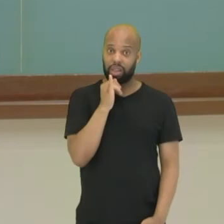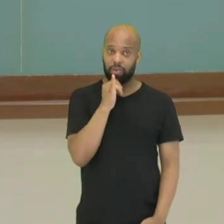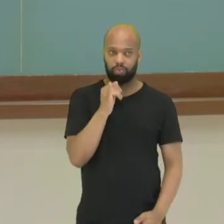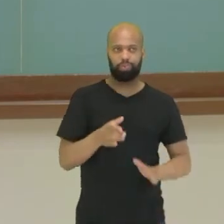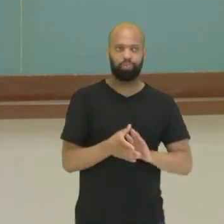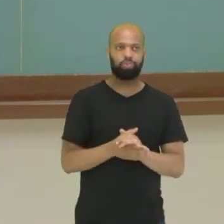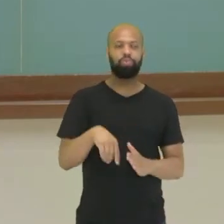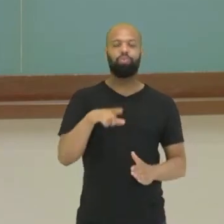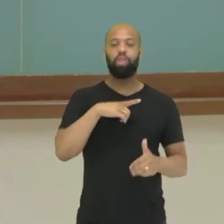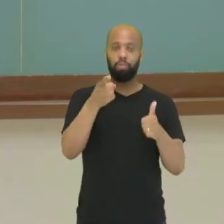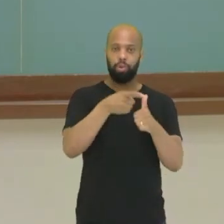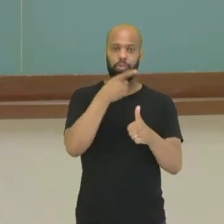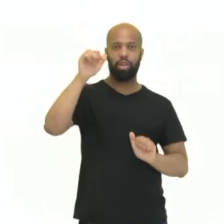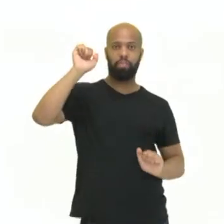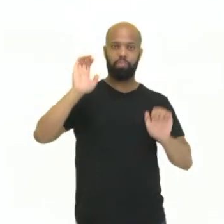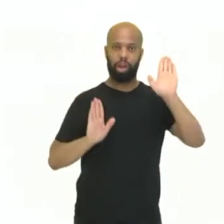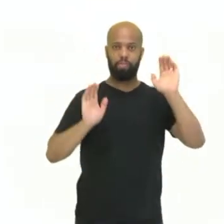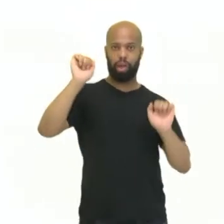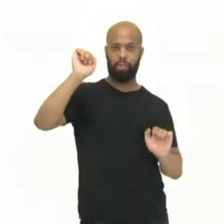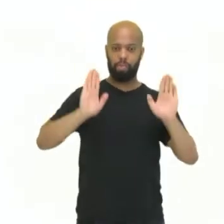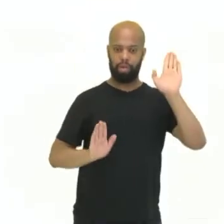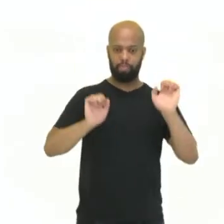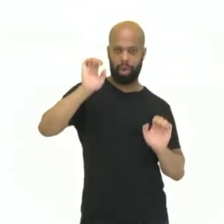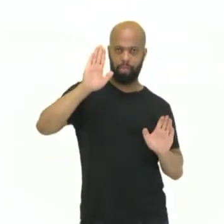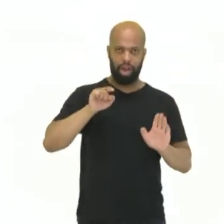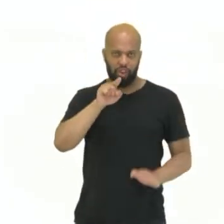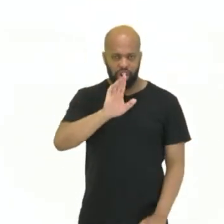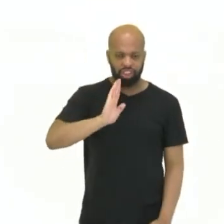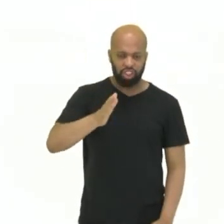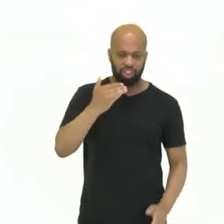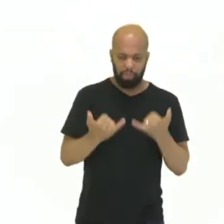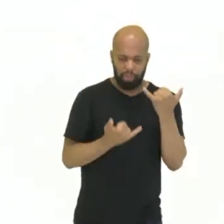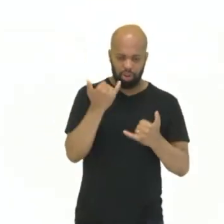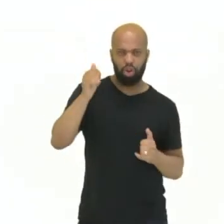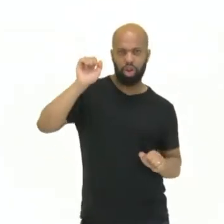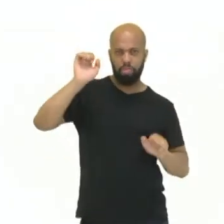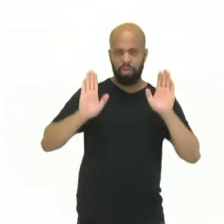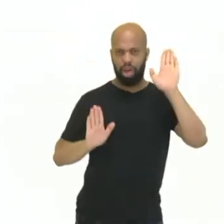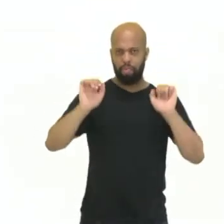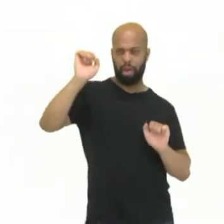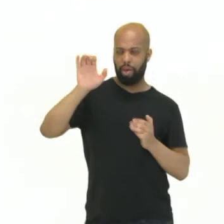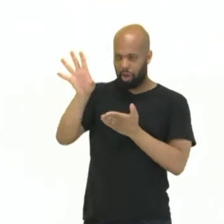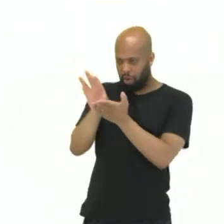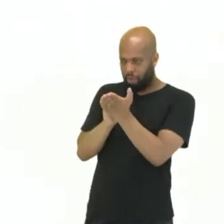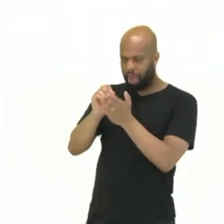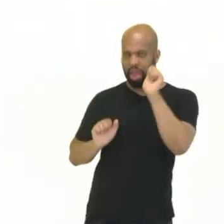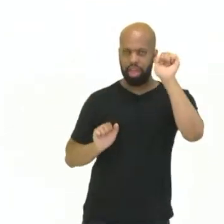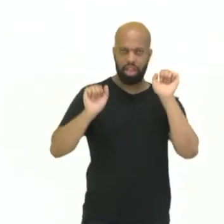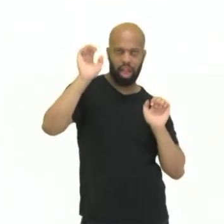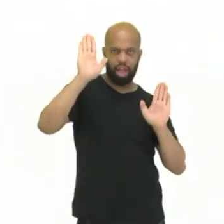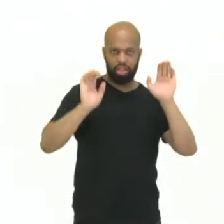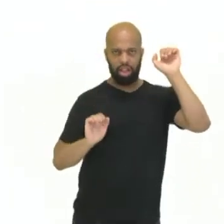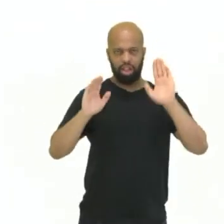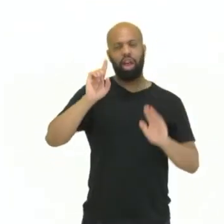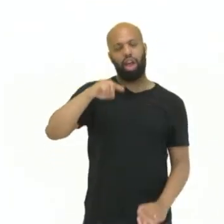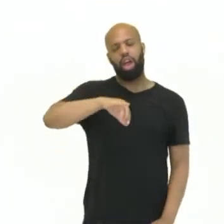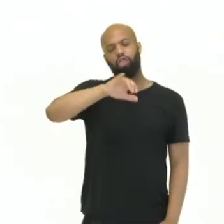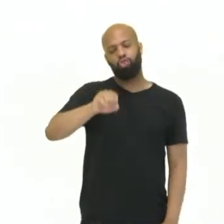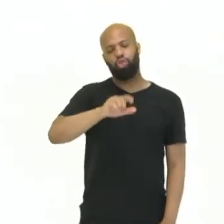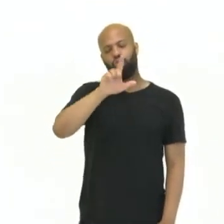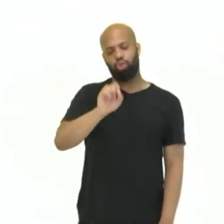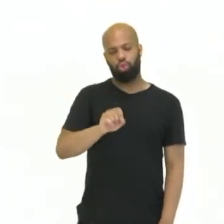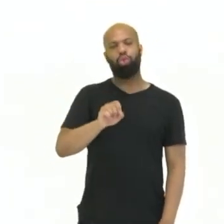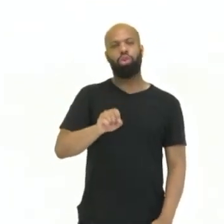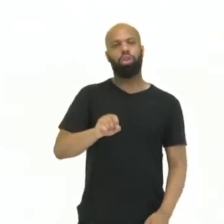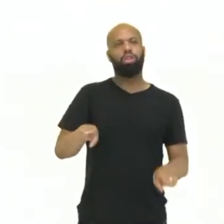bom? Então, a mímica, né? Então, quem aí já brincou de mímica? Imitar o outro, né? Então, é um jogo teatral.